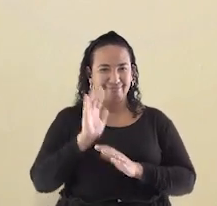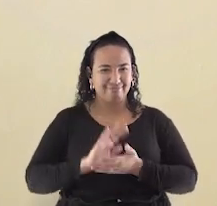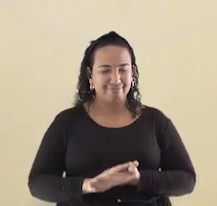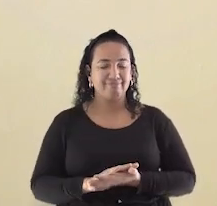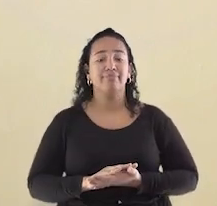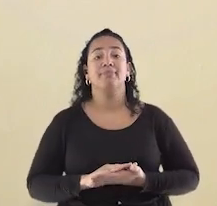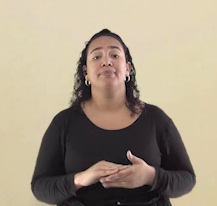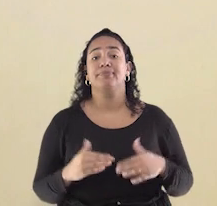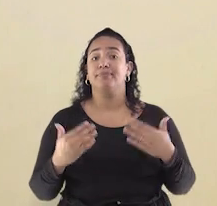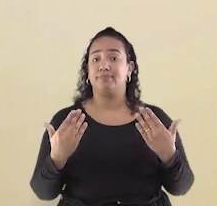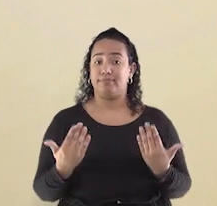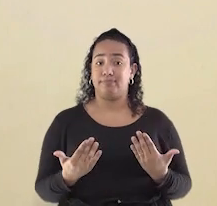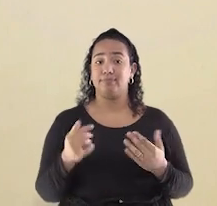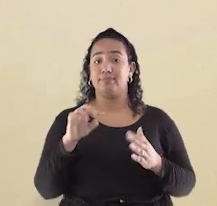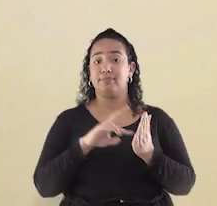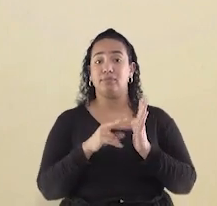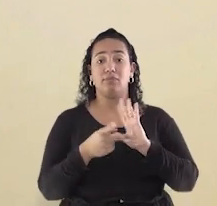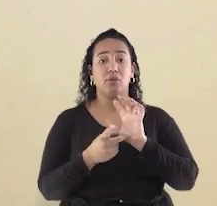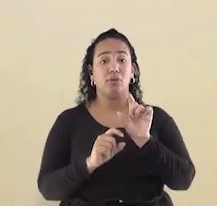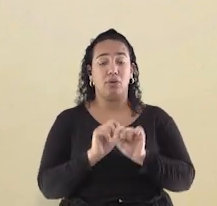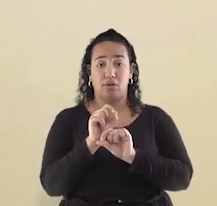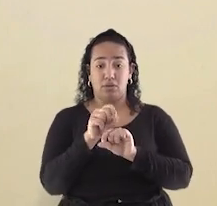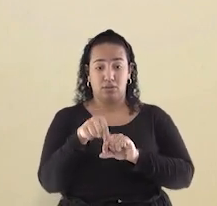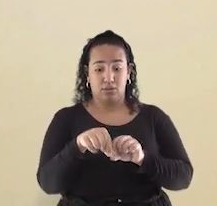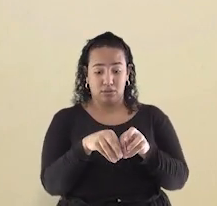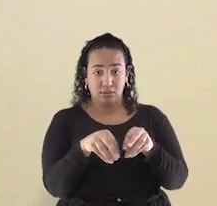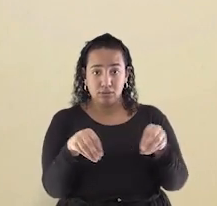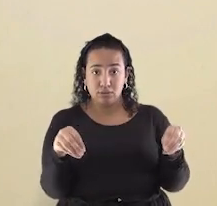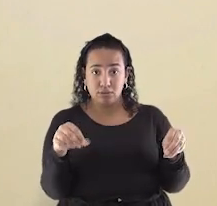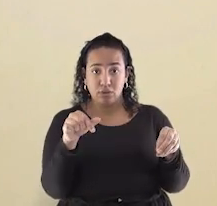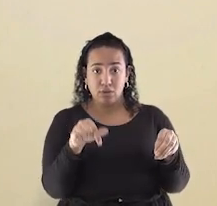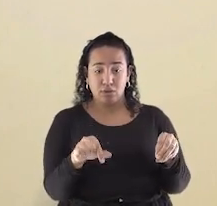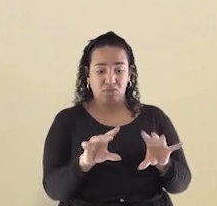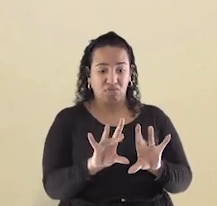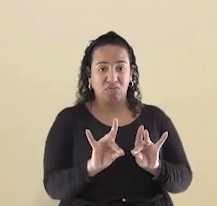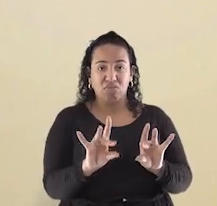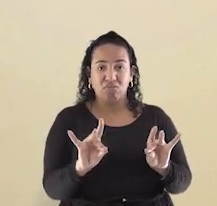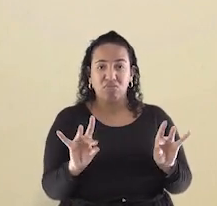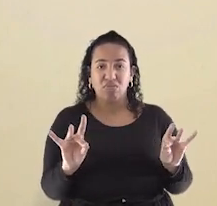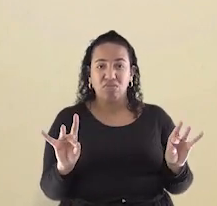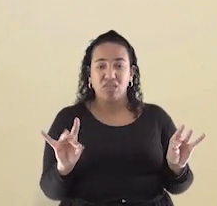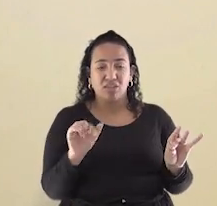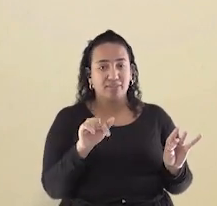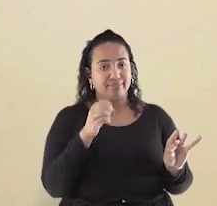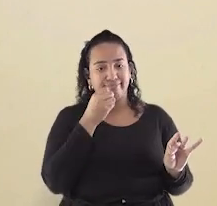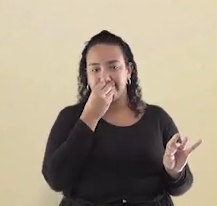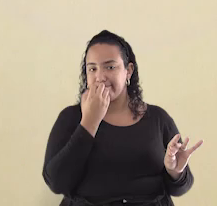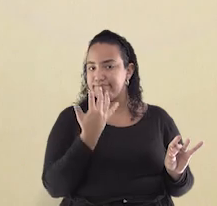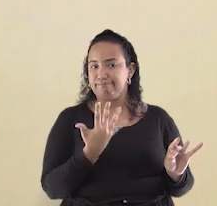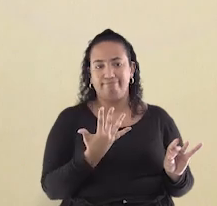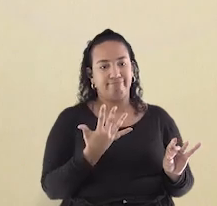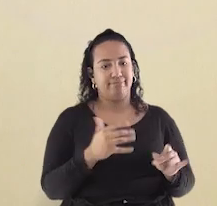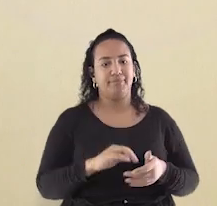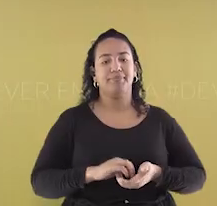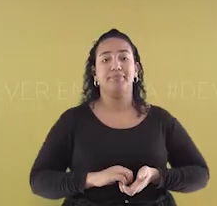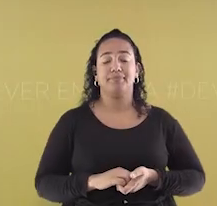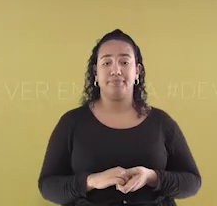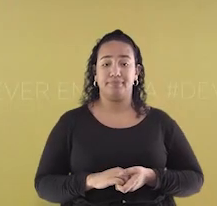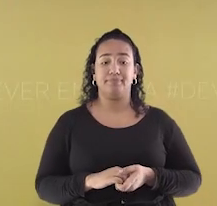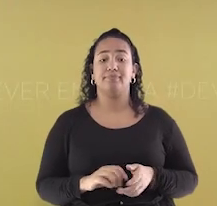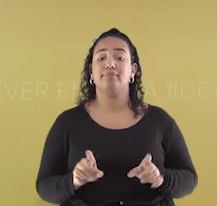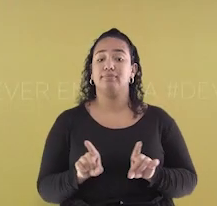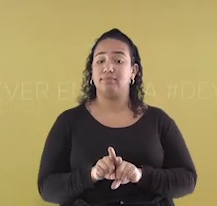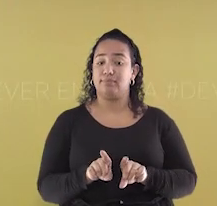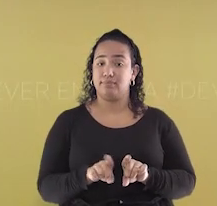entendeu? Isso causaria uma contaminação do solo pelo agrotóxico, o que não seria nada bom, não é mesmo?